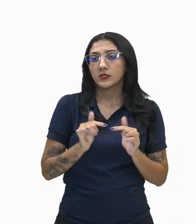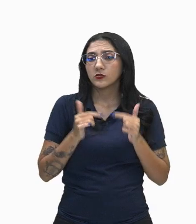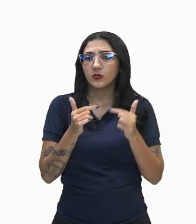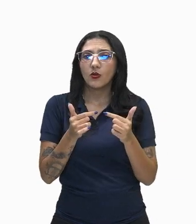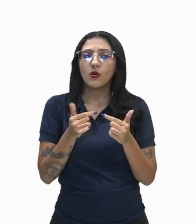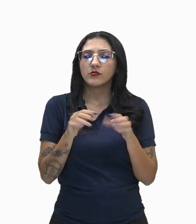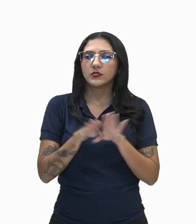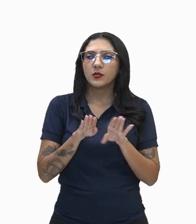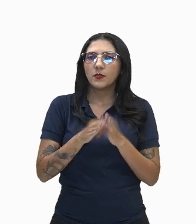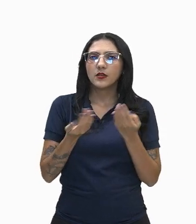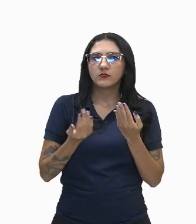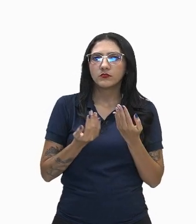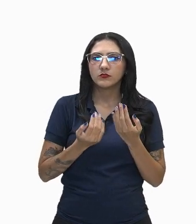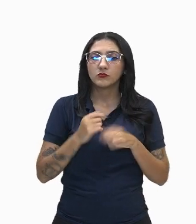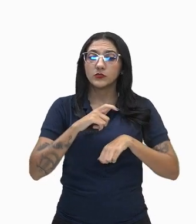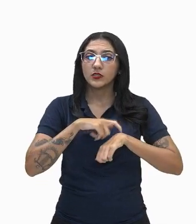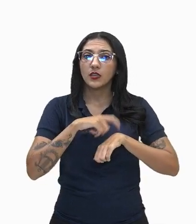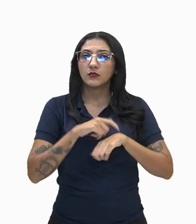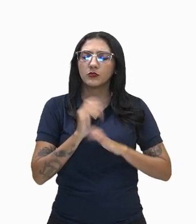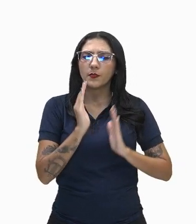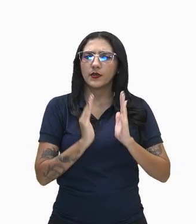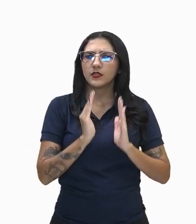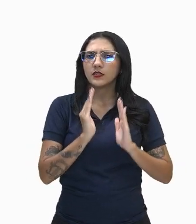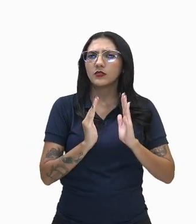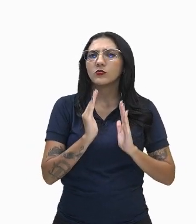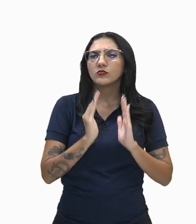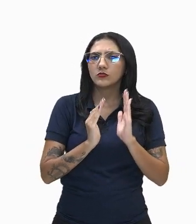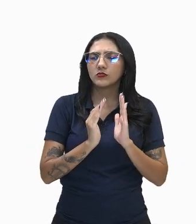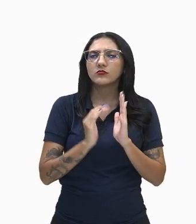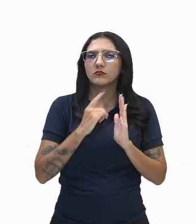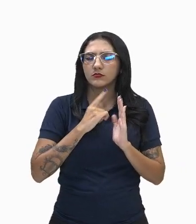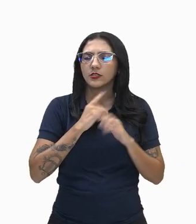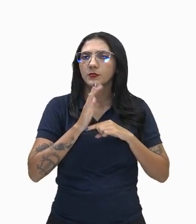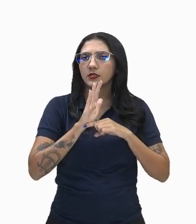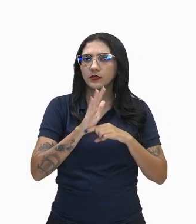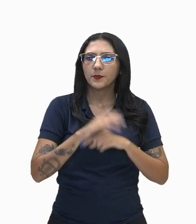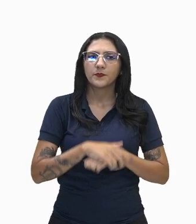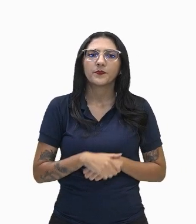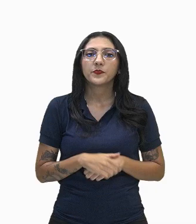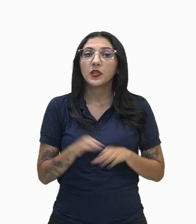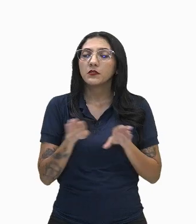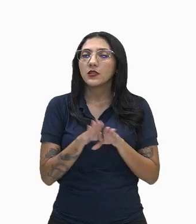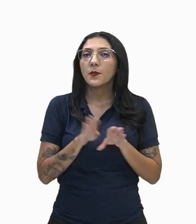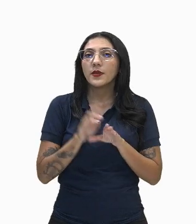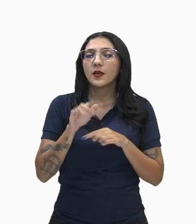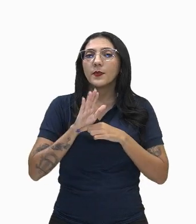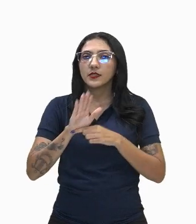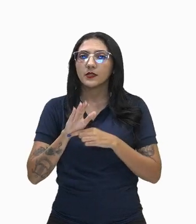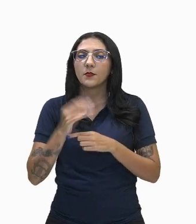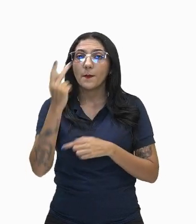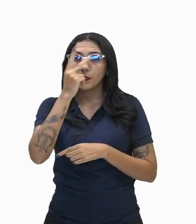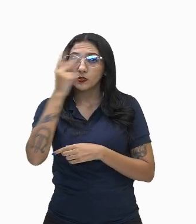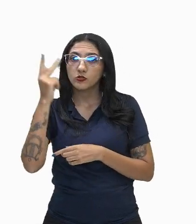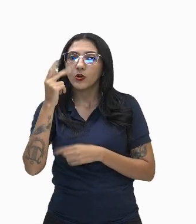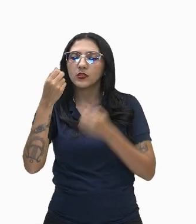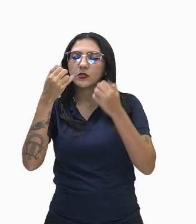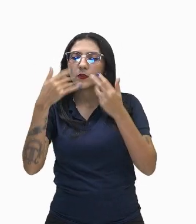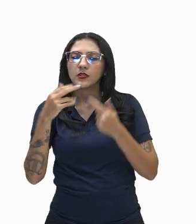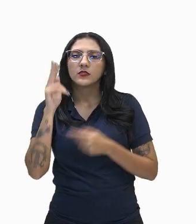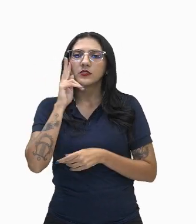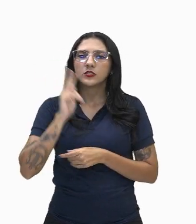ou um tempo que é definido, que é especificado. A narração apresenta o narrador, apresenta